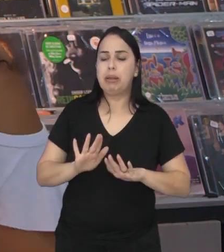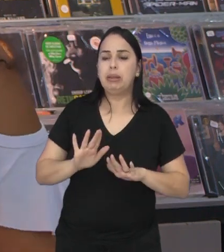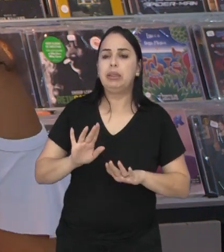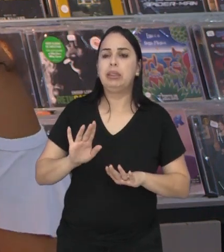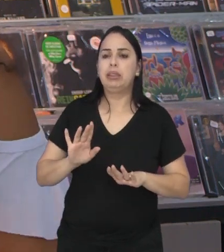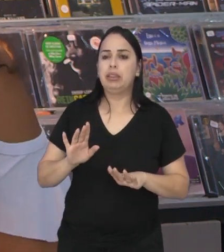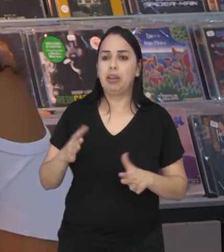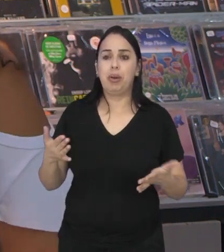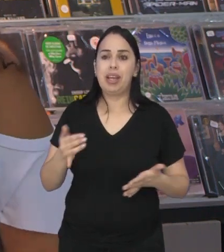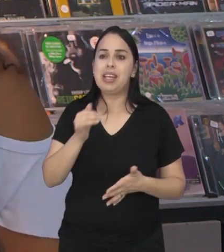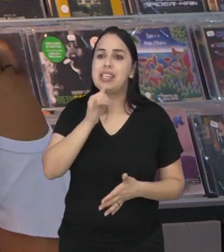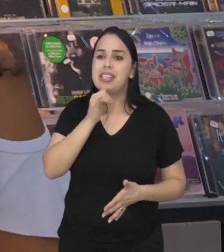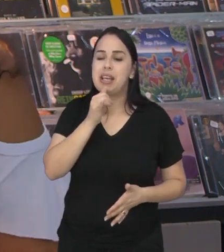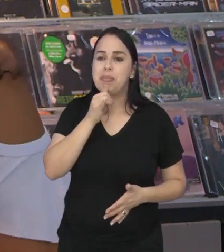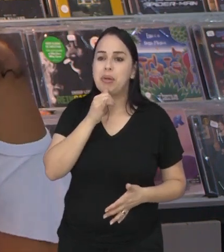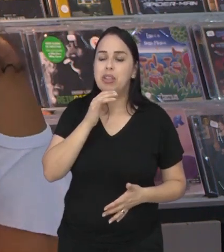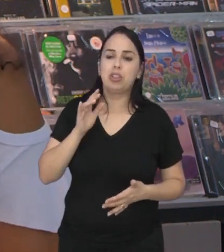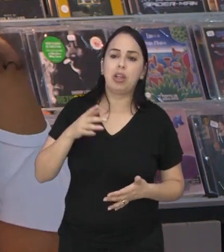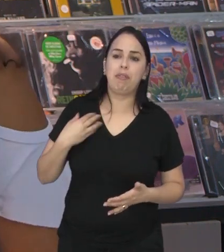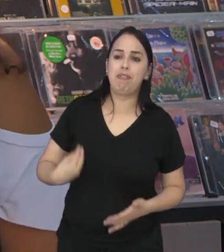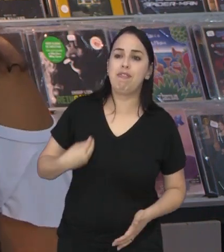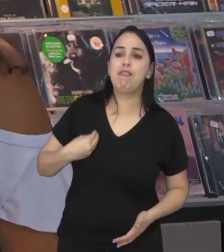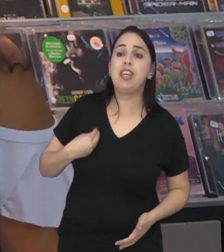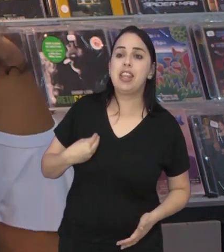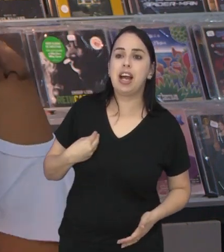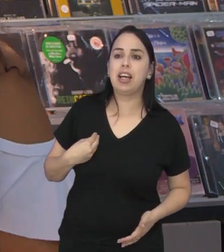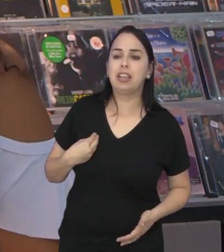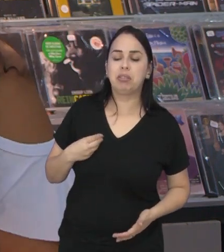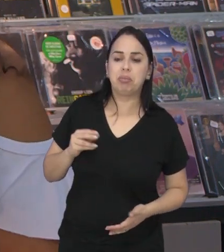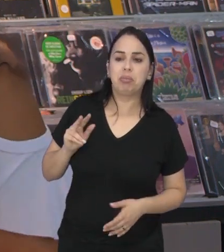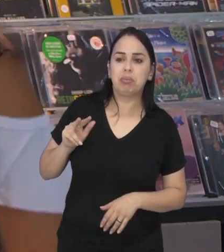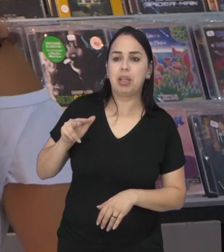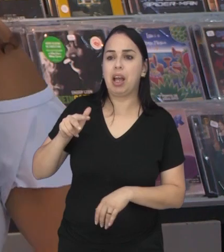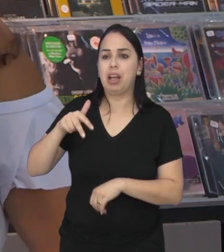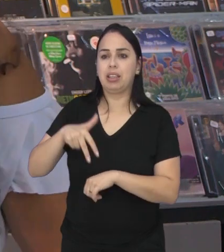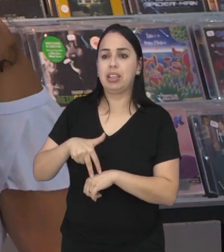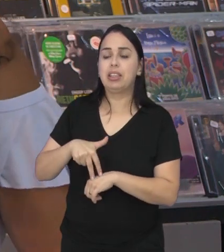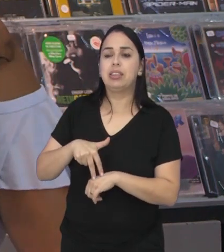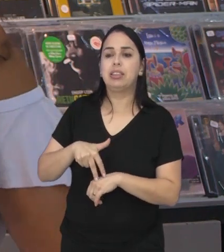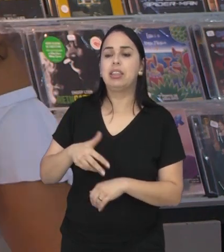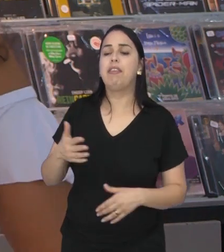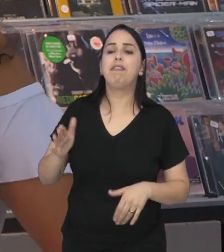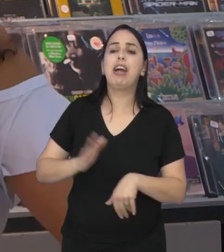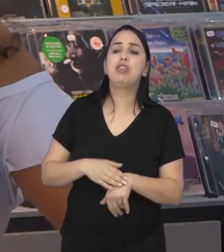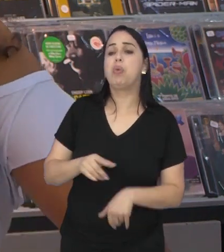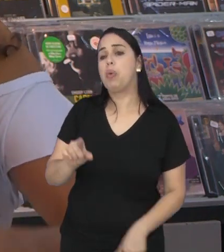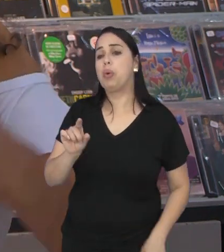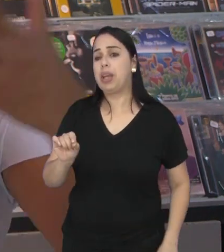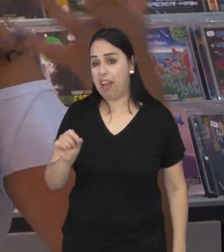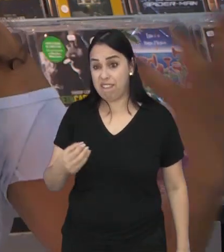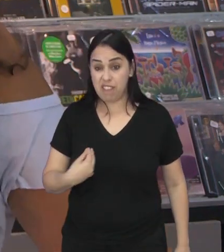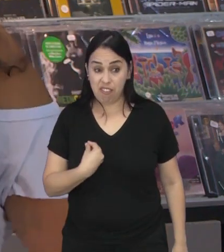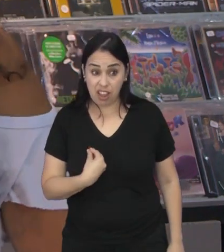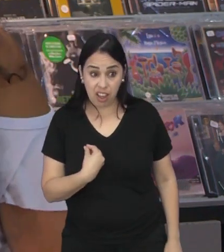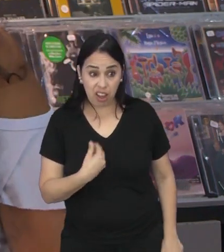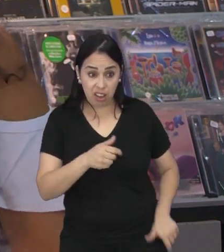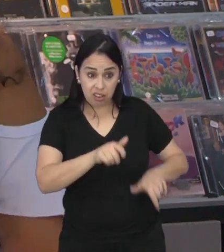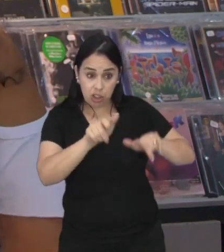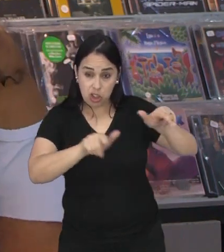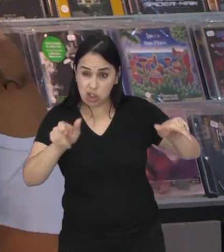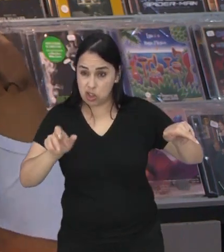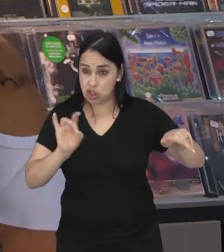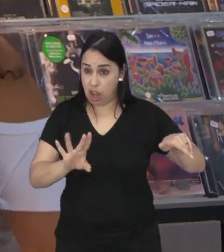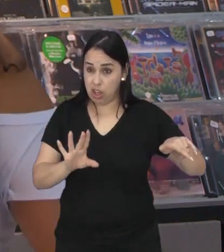da gente estar aqui, essa nossa passagem na Terra, né? Quer dizer alguma coisa. Você veio aqui pra quê, entendeu? Viver com mais 200 milhões